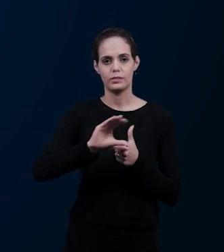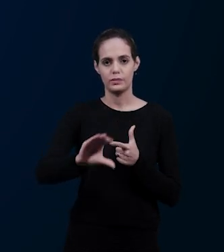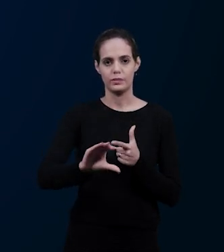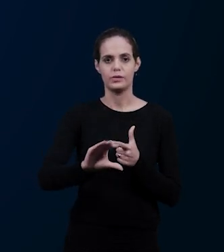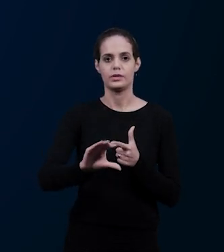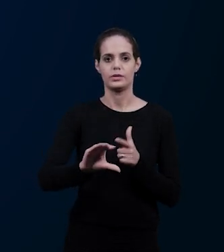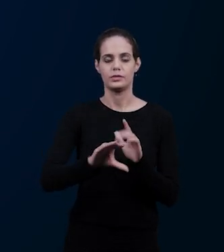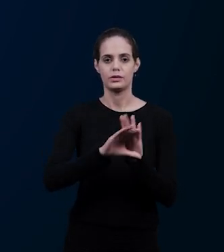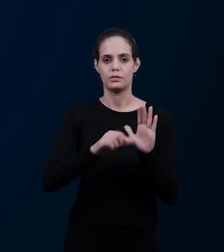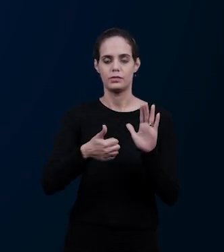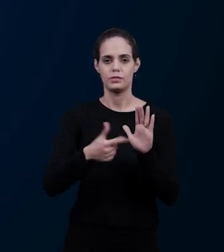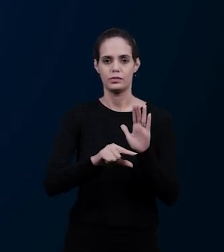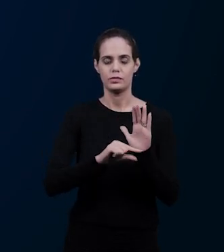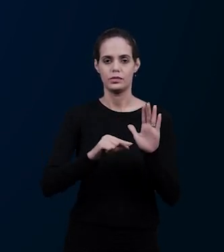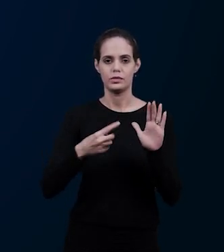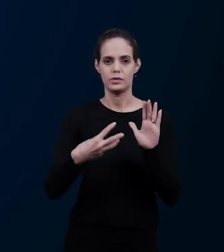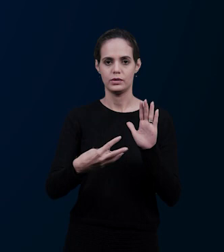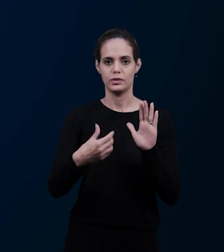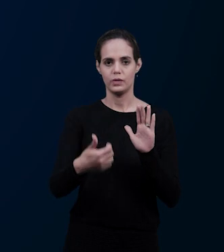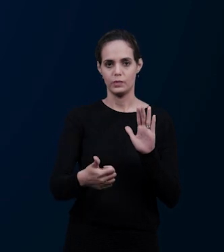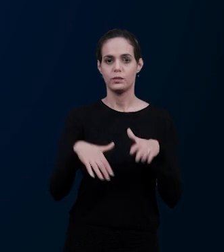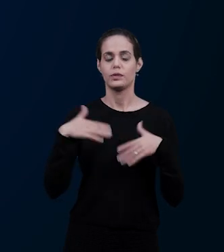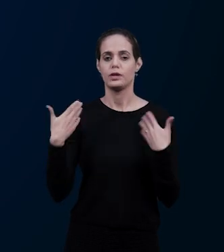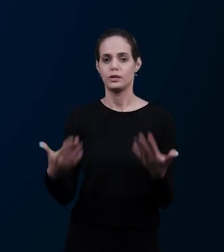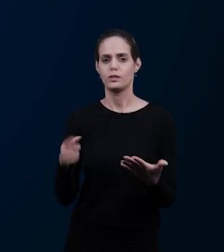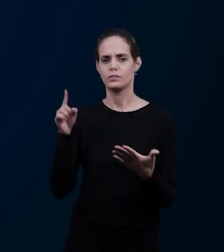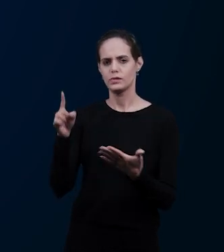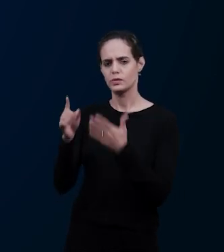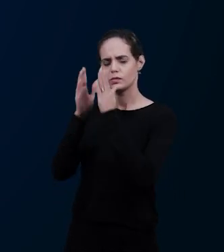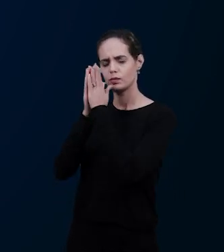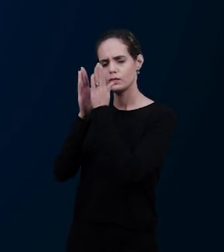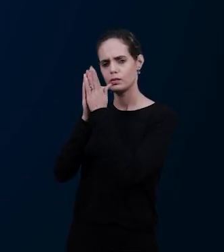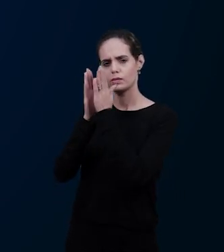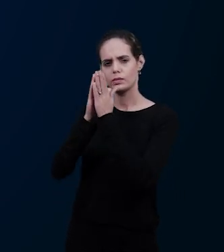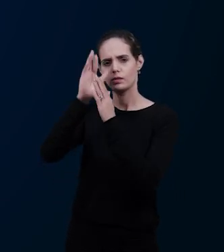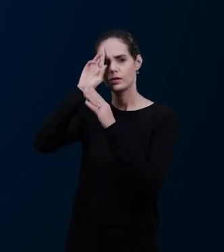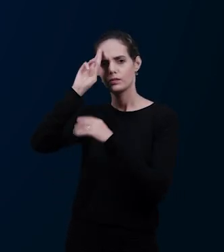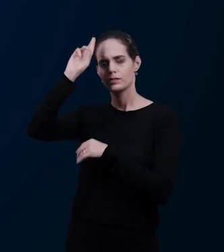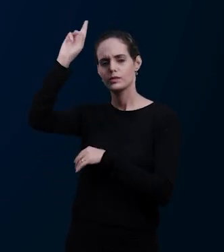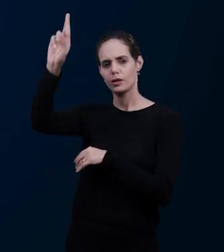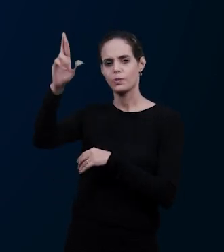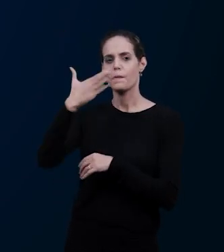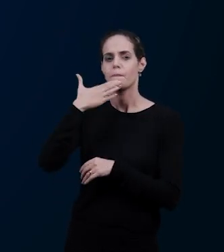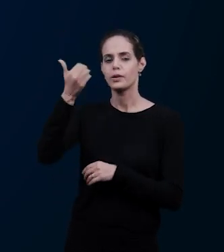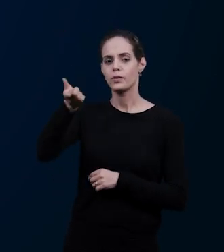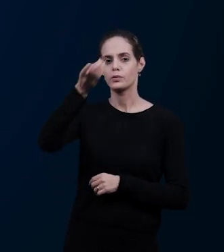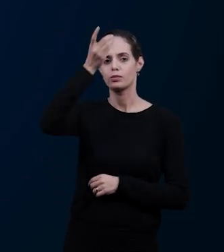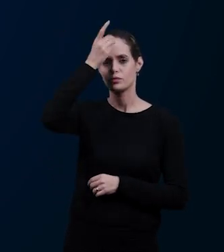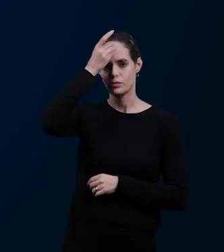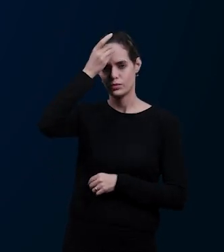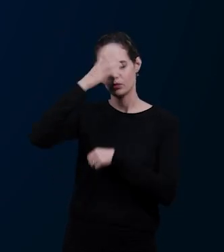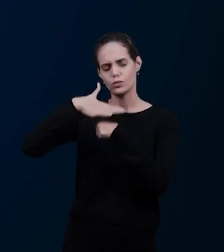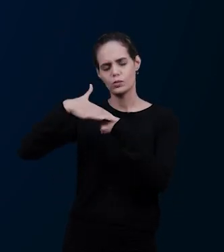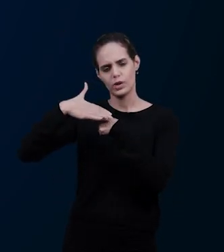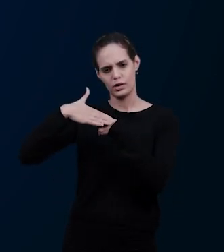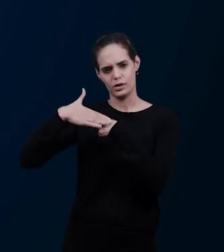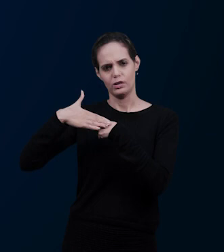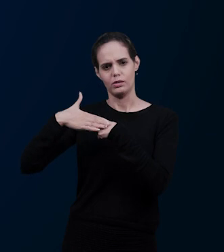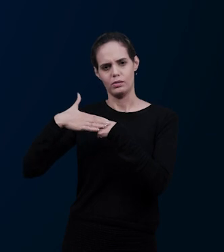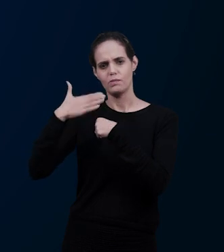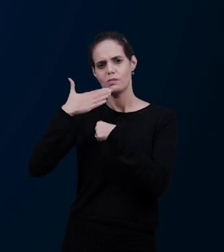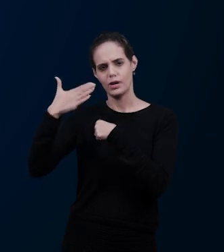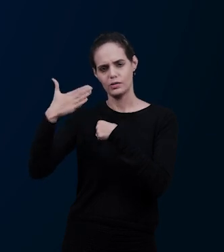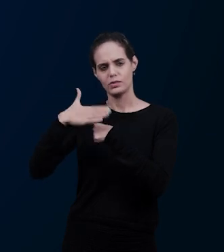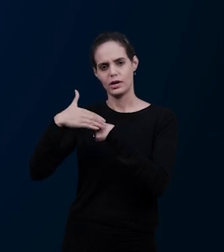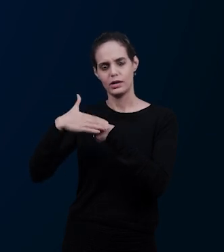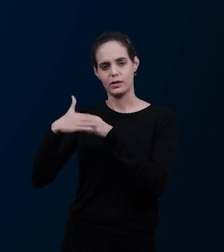Coríntios, capítulo 12, verso 31, portanto, buscai com zelo os melhores dons. A paz do Senhor Jesus. A